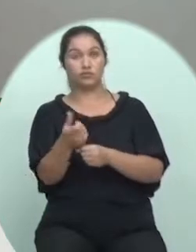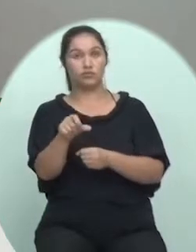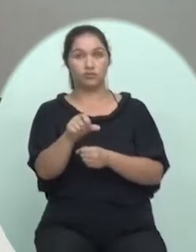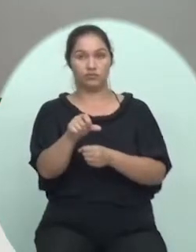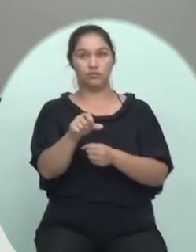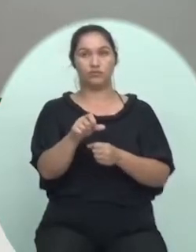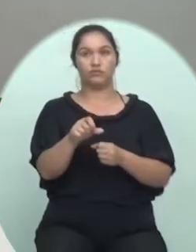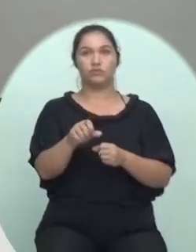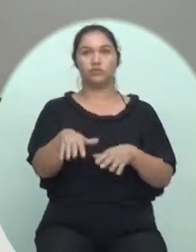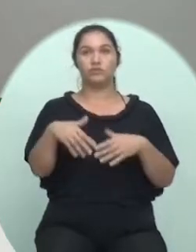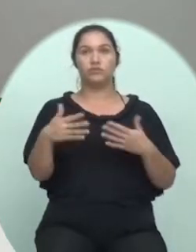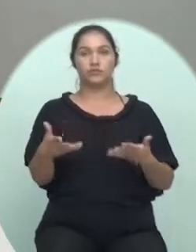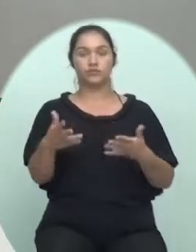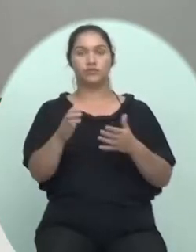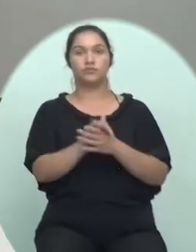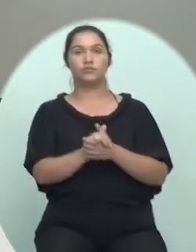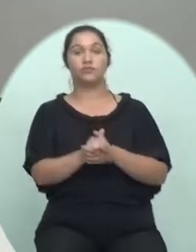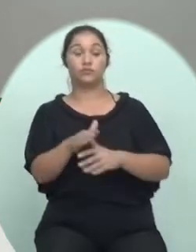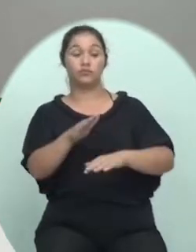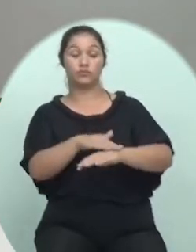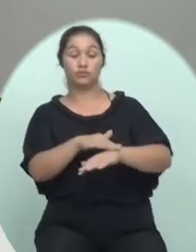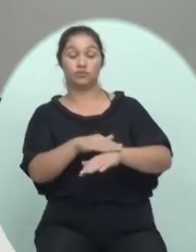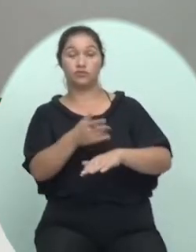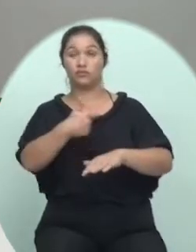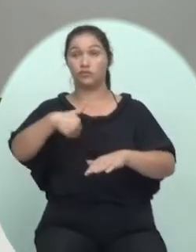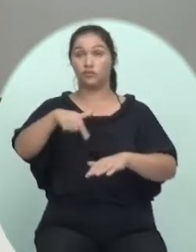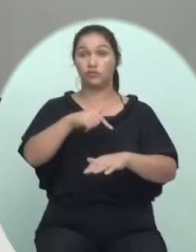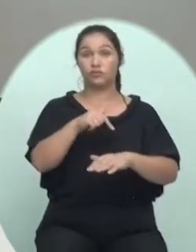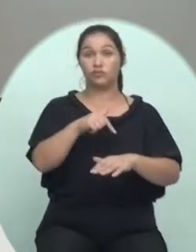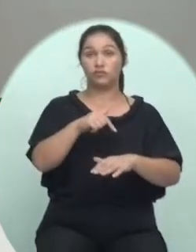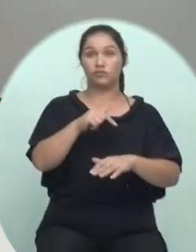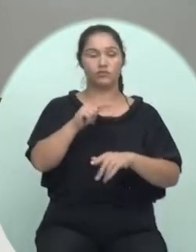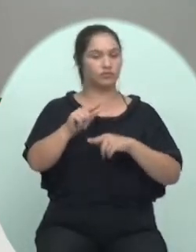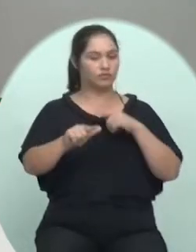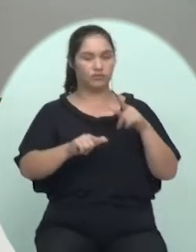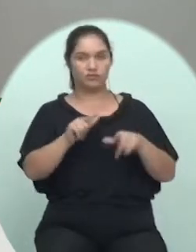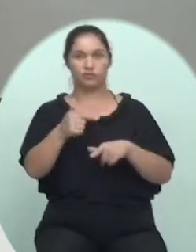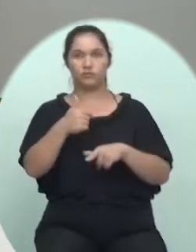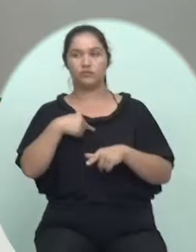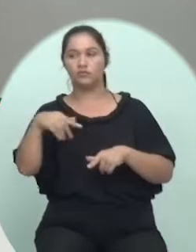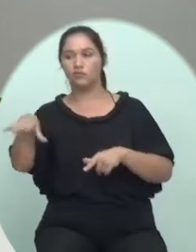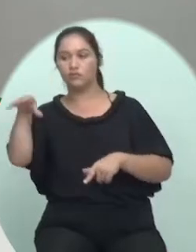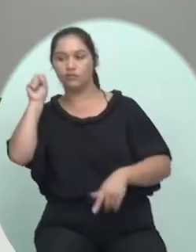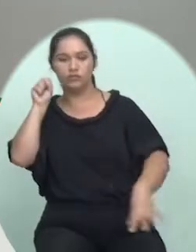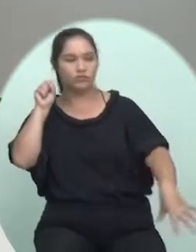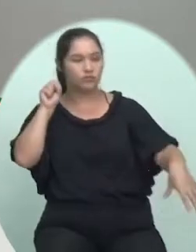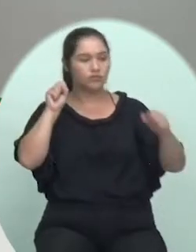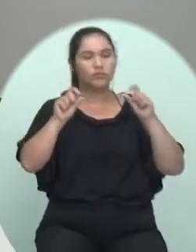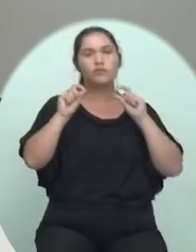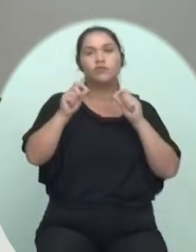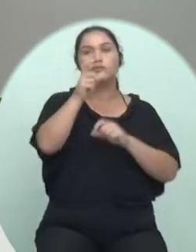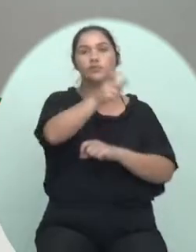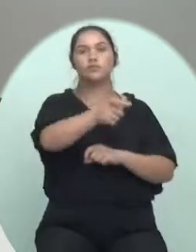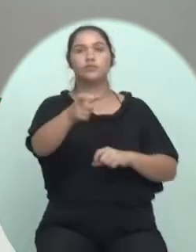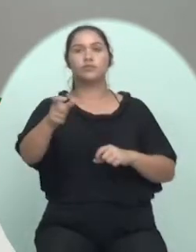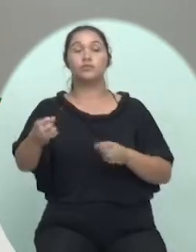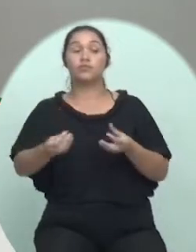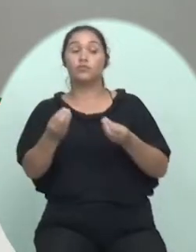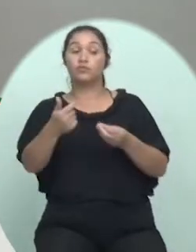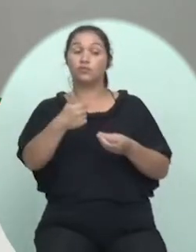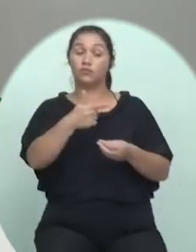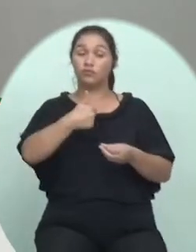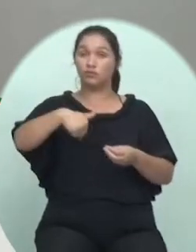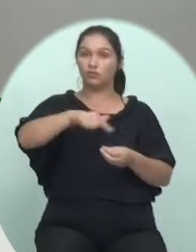o recesso, senhores, eu procurei ouvir os cidadãos a respeito da nossa atuação e a respeito desta Casa. O